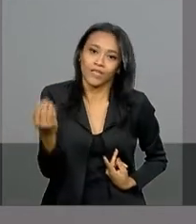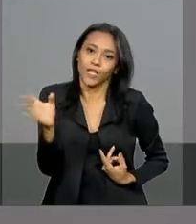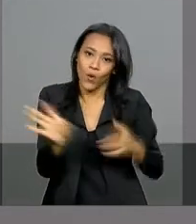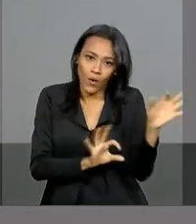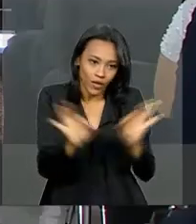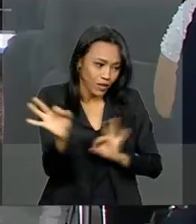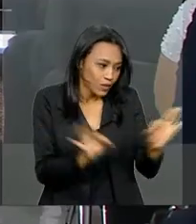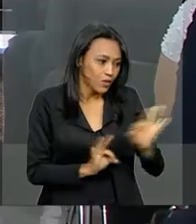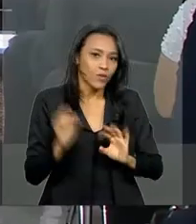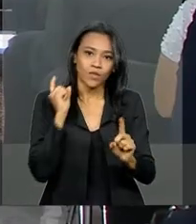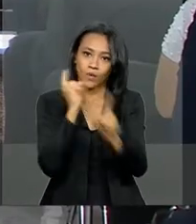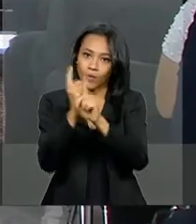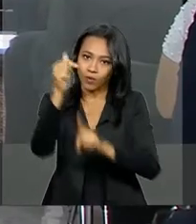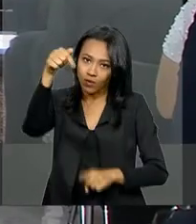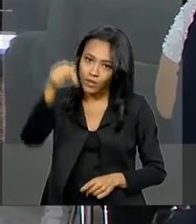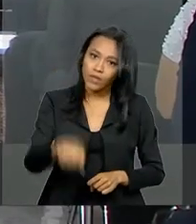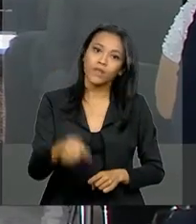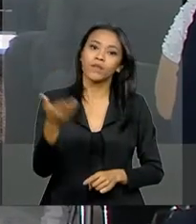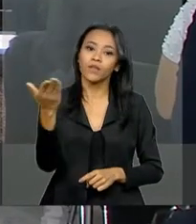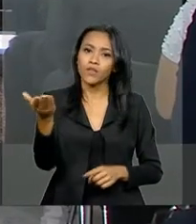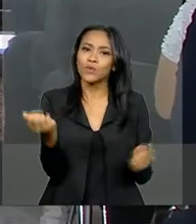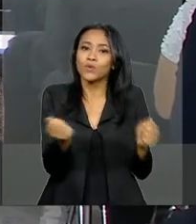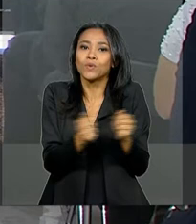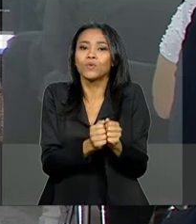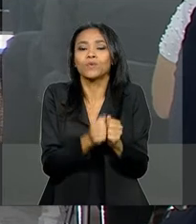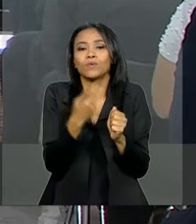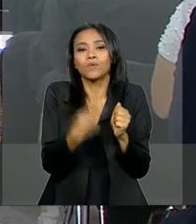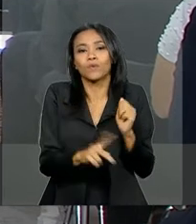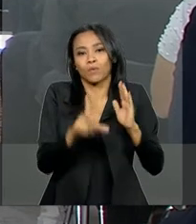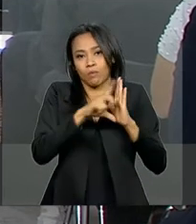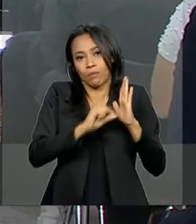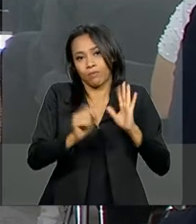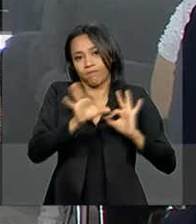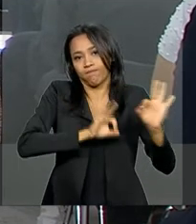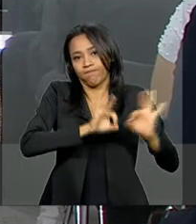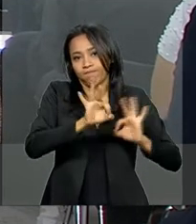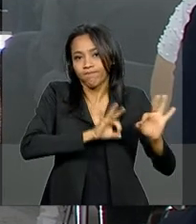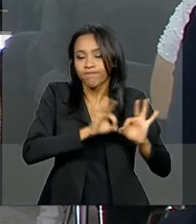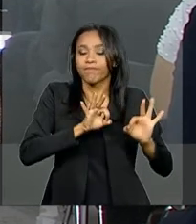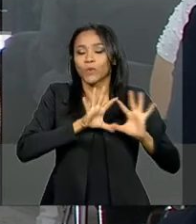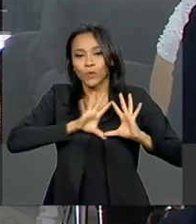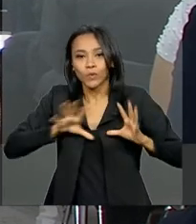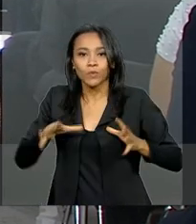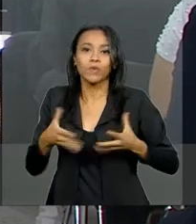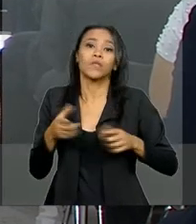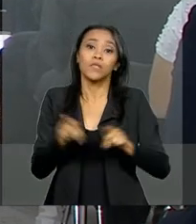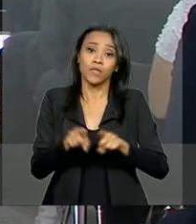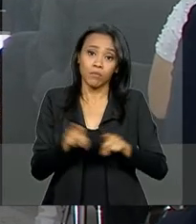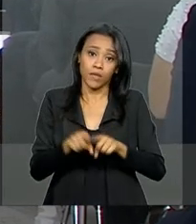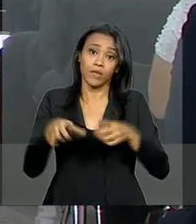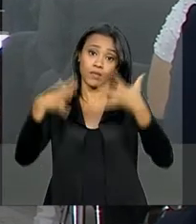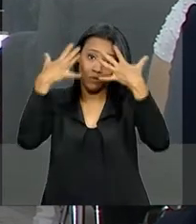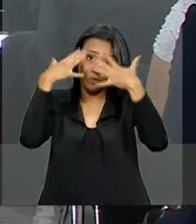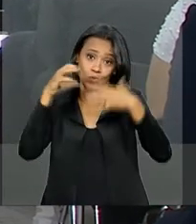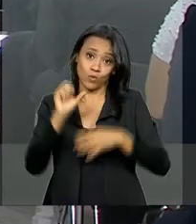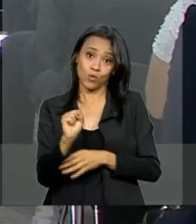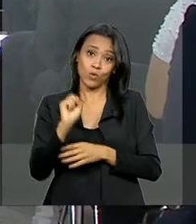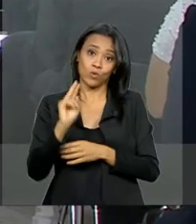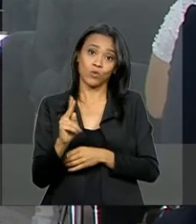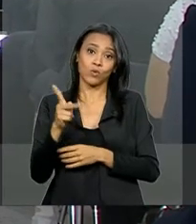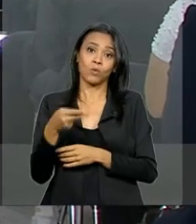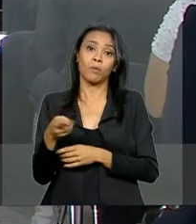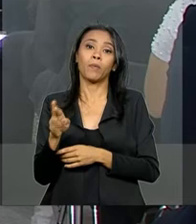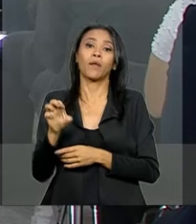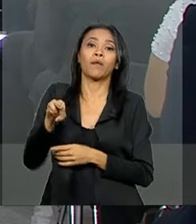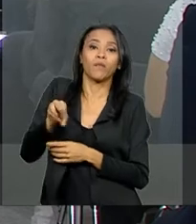evento junto com o cerimonial da presidência ea nossa equipe do supremo tribunal federal mas o doutor gustavo